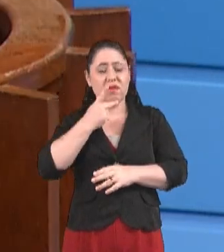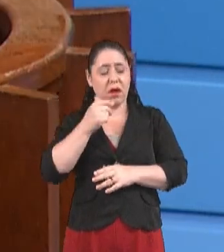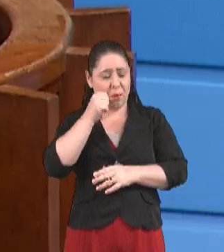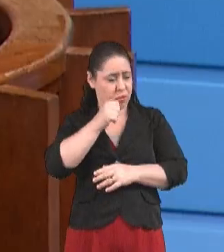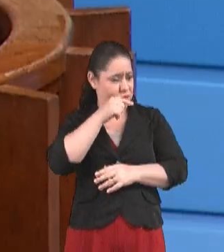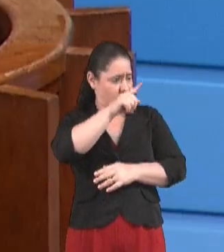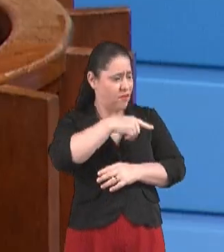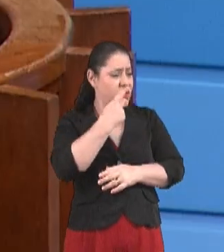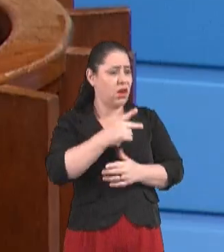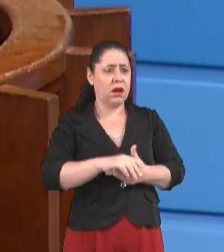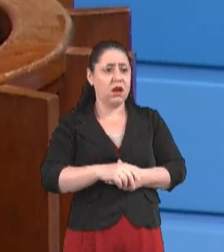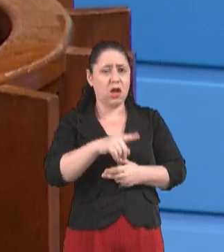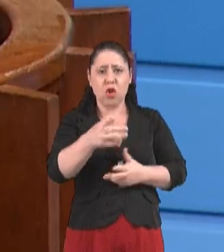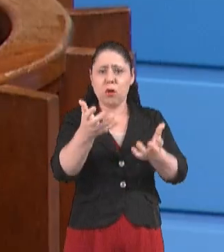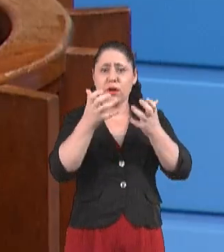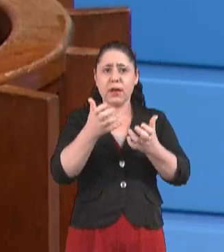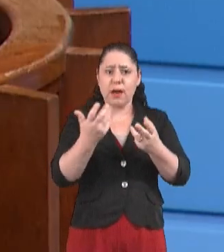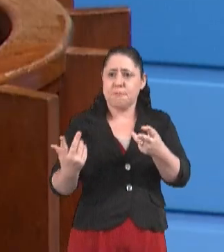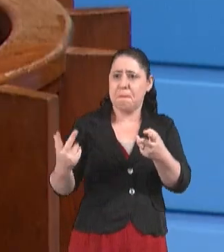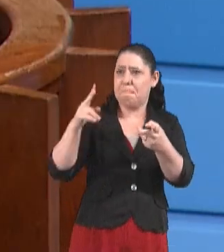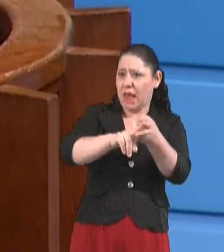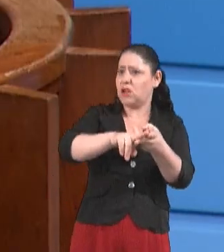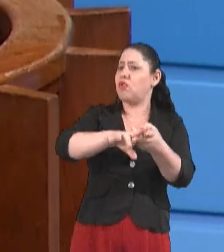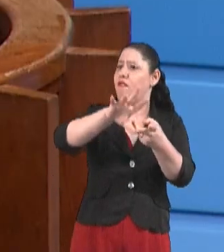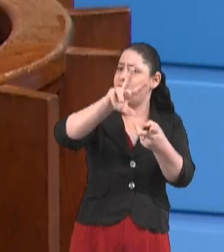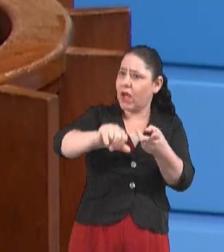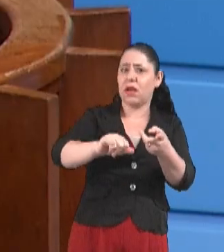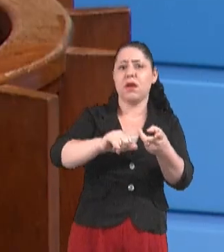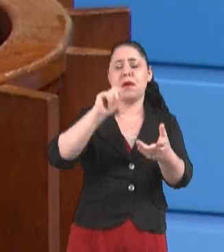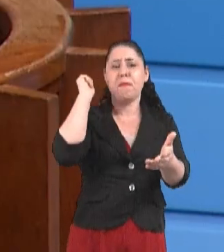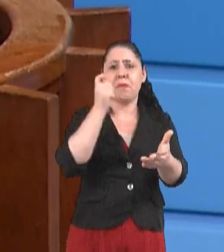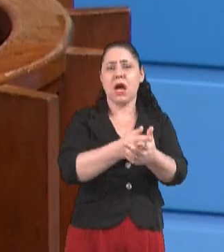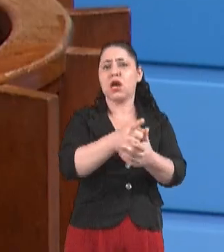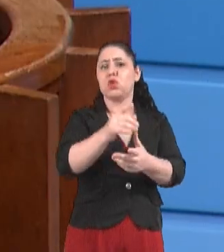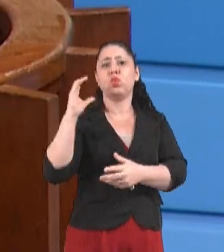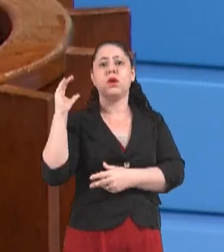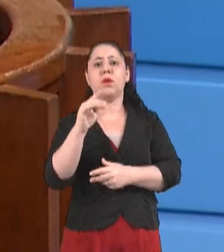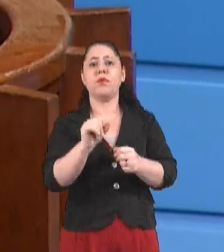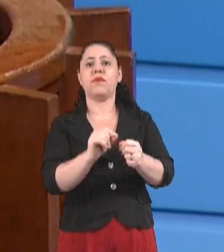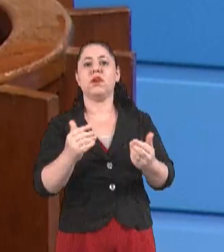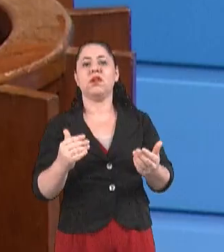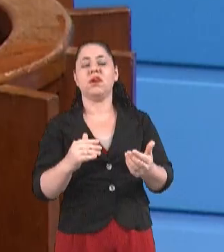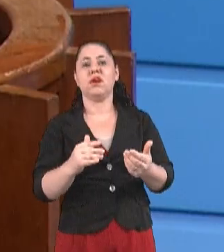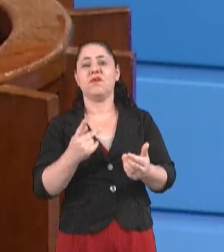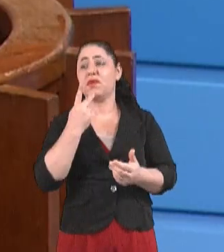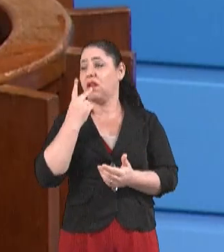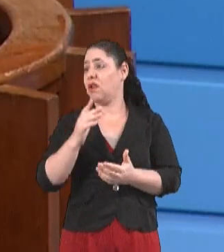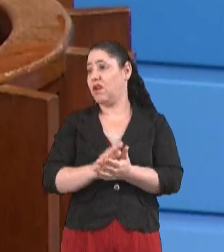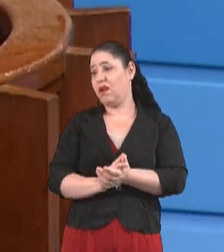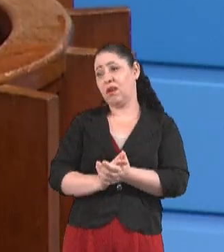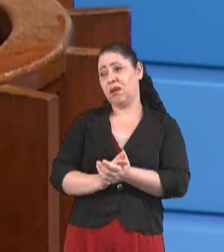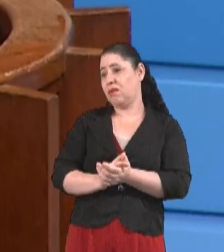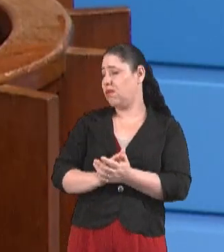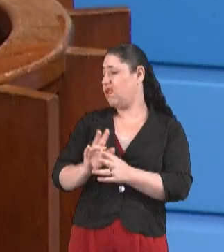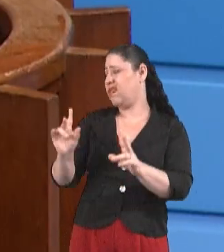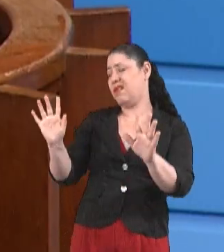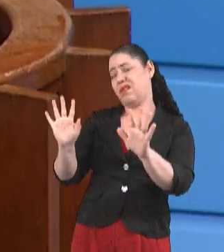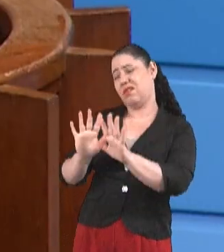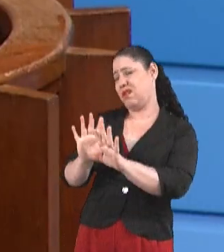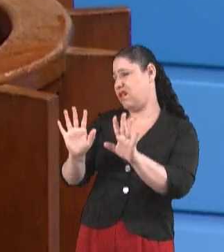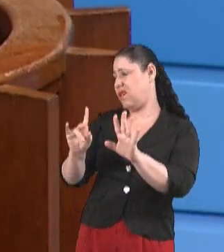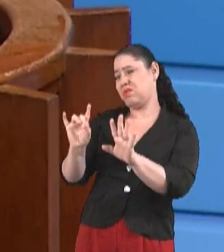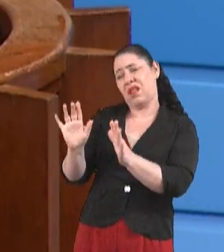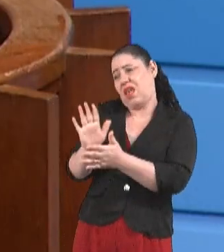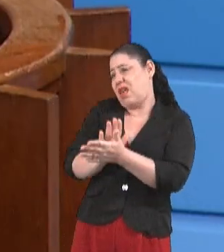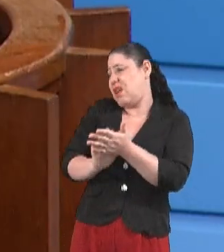mulher que deveria dizer, eu quero meu marido preso e pagando pelo que ele fez, dizendo, não